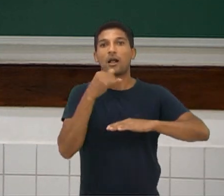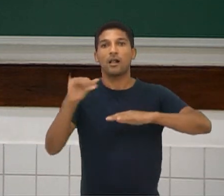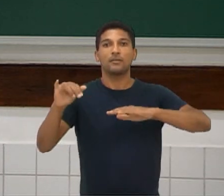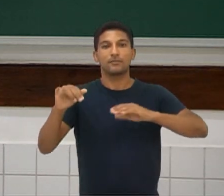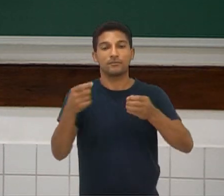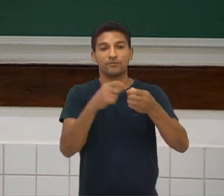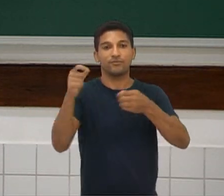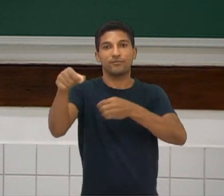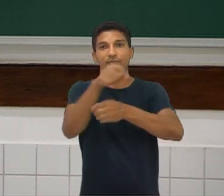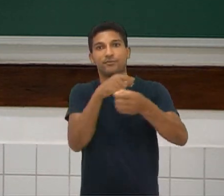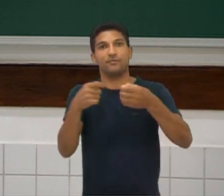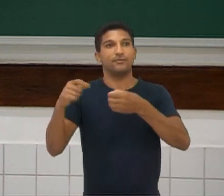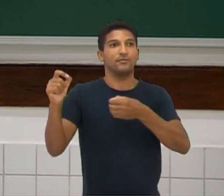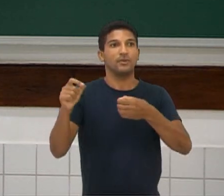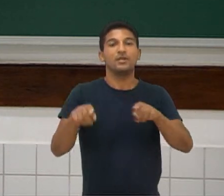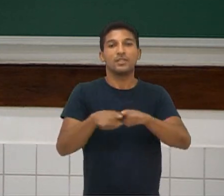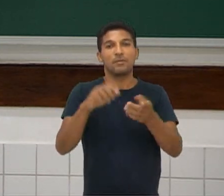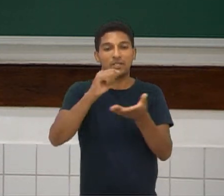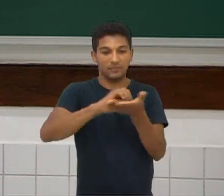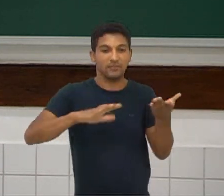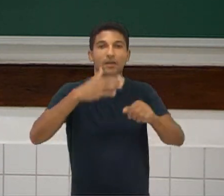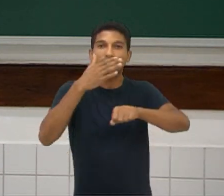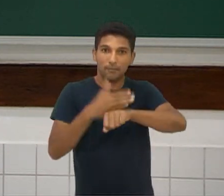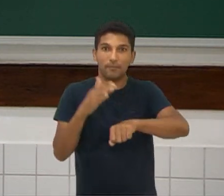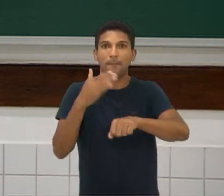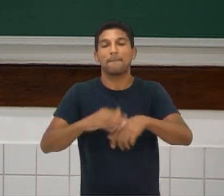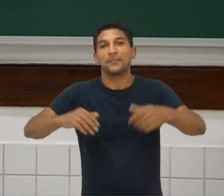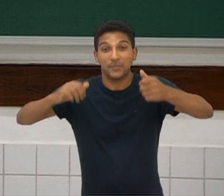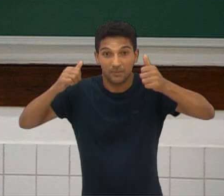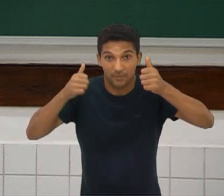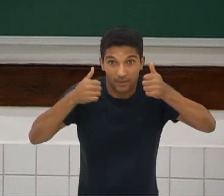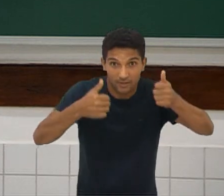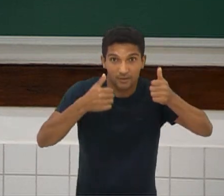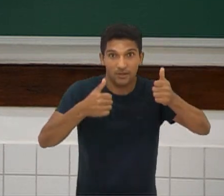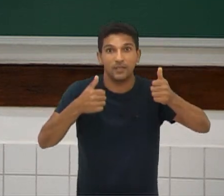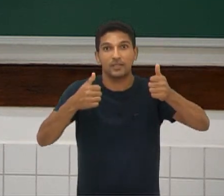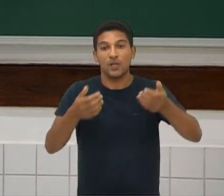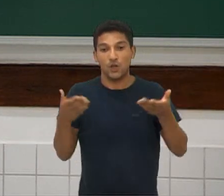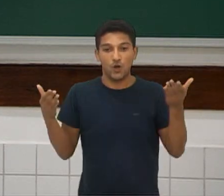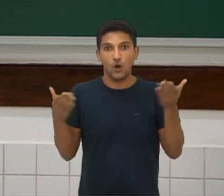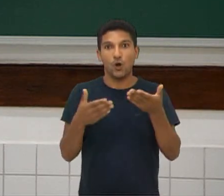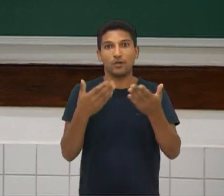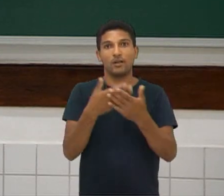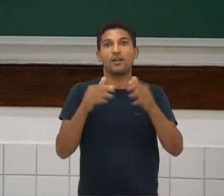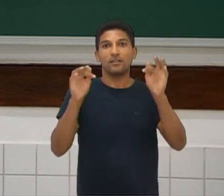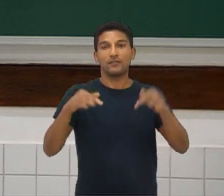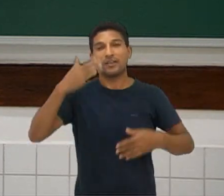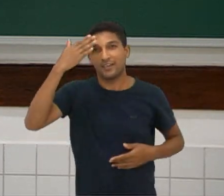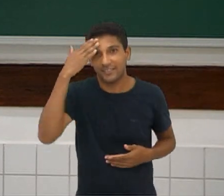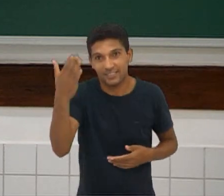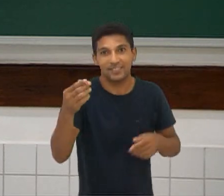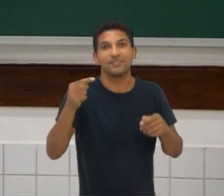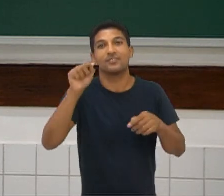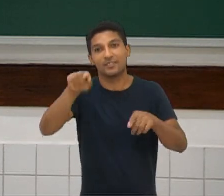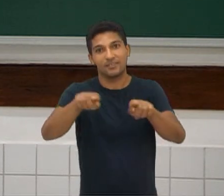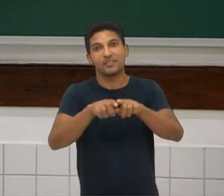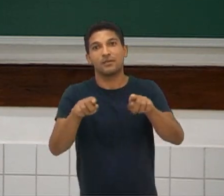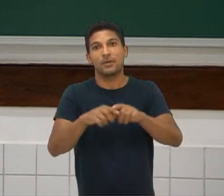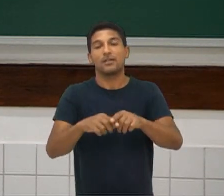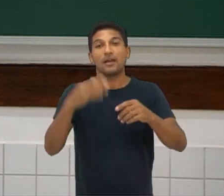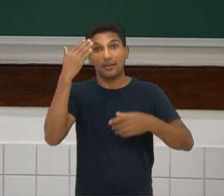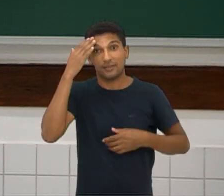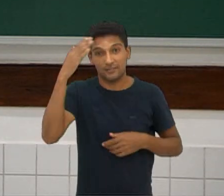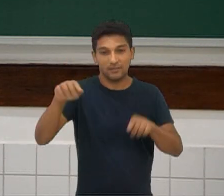nossos exercícios para praticar, tá bom? Da minha parte, só tenho a agradecer a vocês, agradecer essa produção